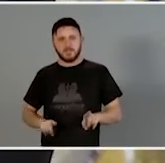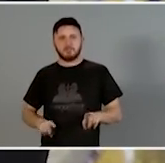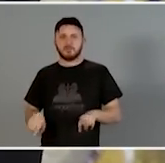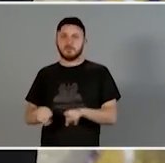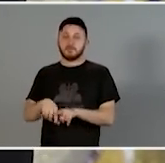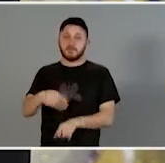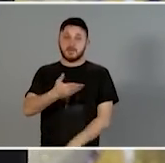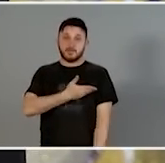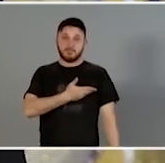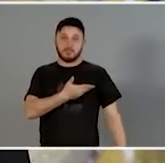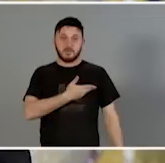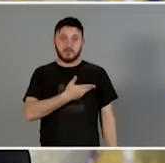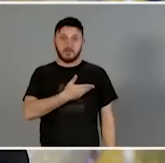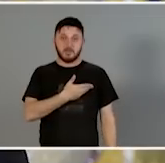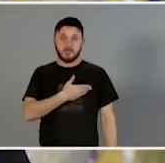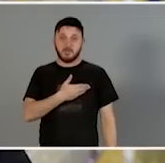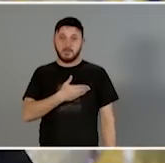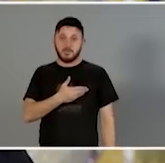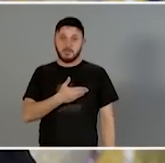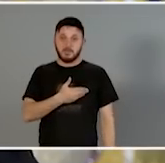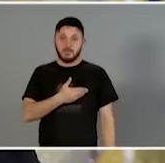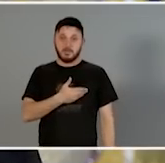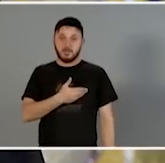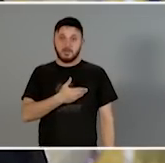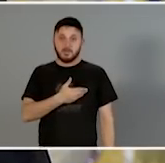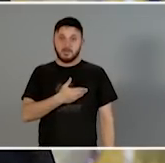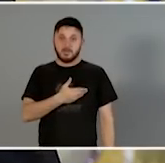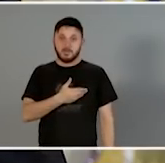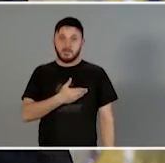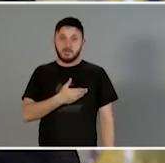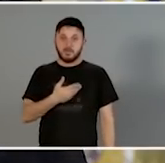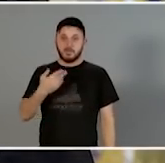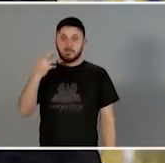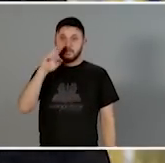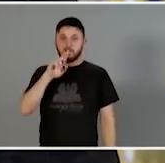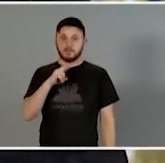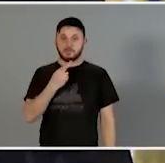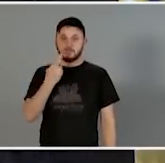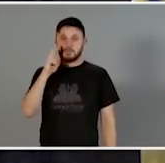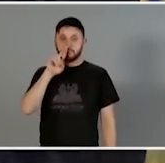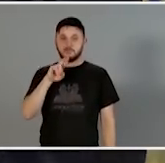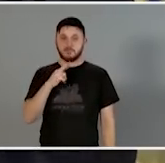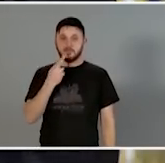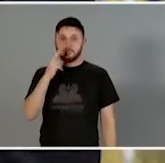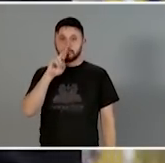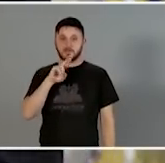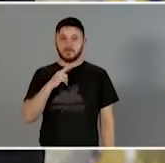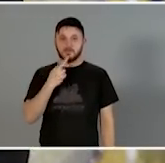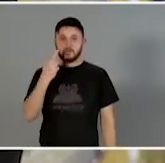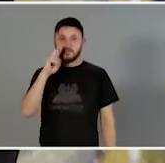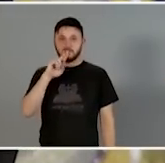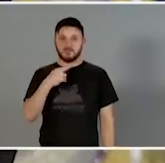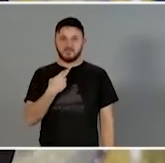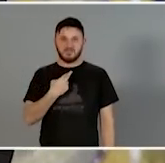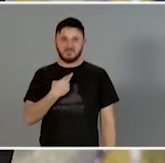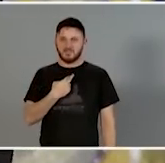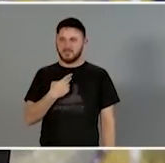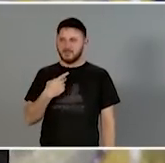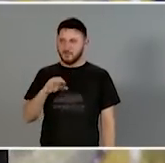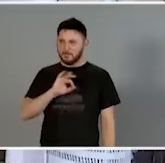colegas, eles chupavam aquele, ou comiam aquele sorvete seco. Não, eu não tinha nascido ainda. E eu não